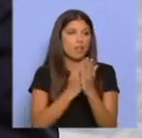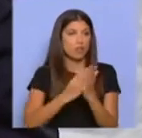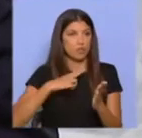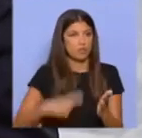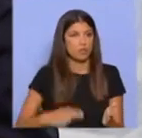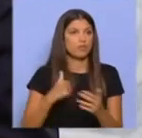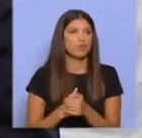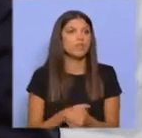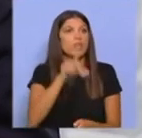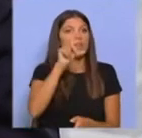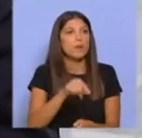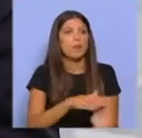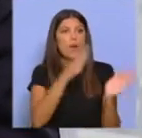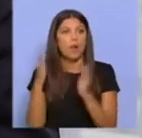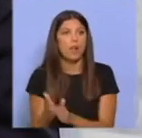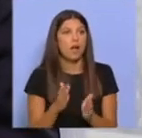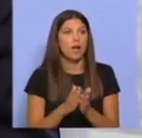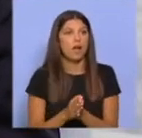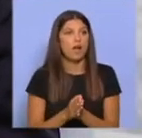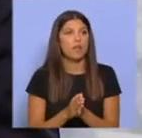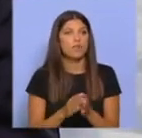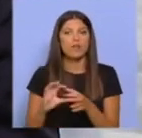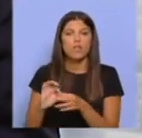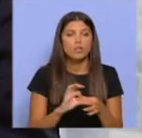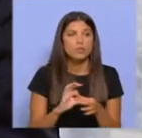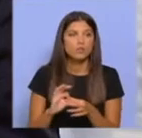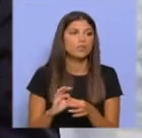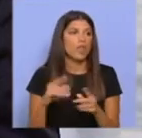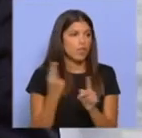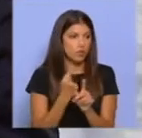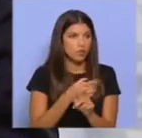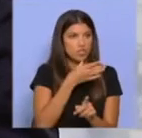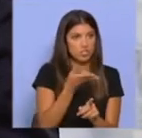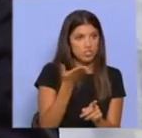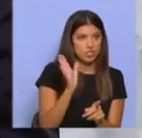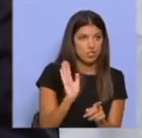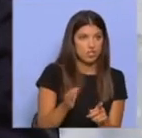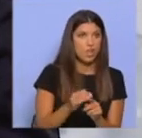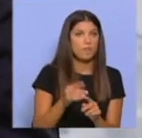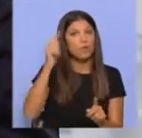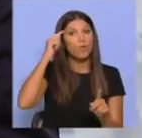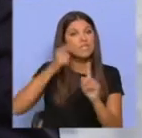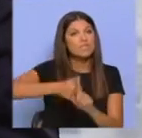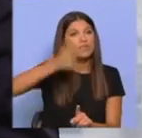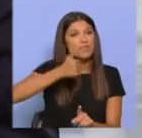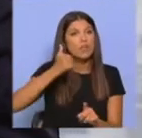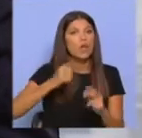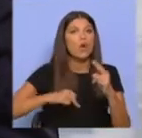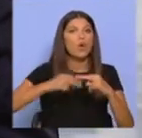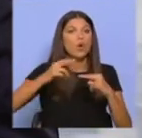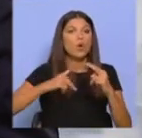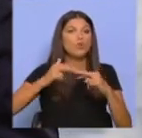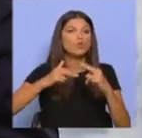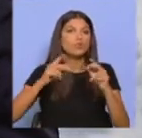mas também, por outro lado, muito associada a tudo isto que acabei de dizer, é a missão do IPAV, a ideia da construção de pontes.